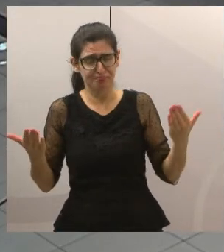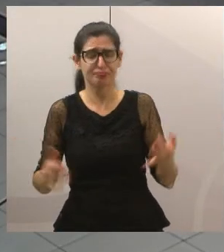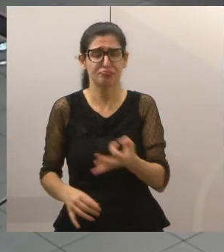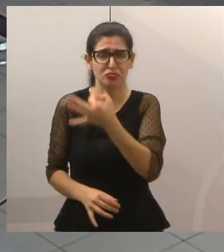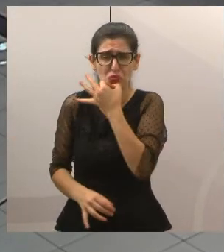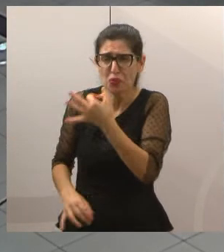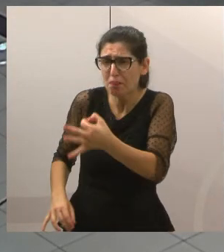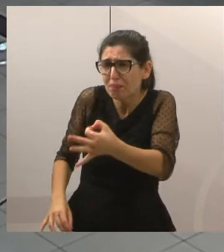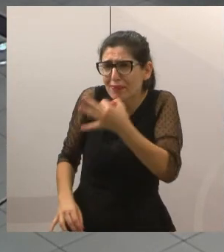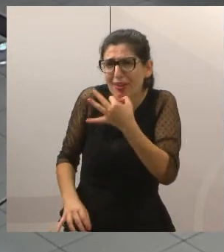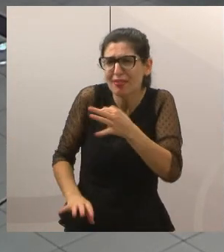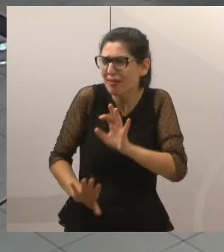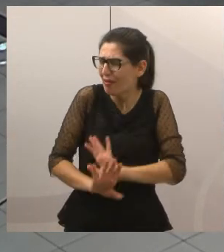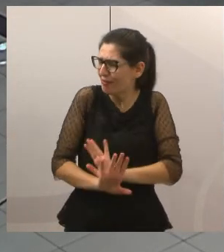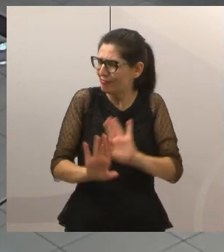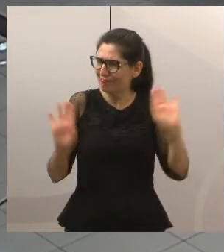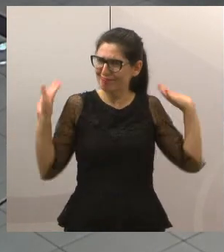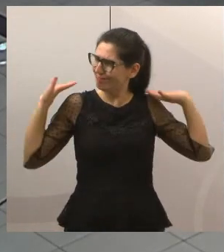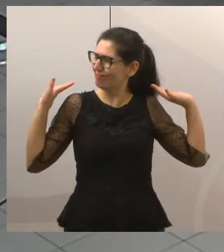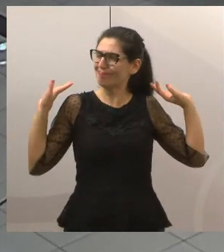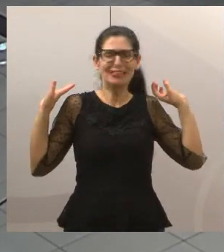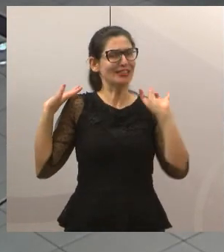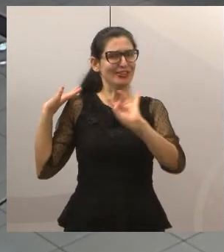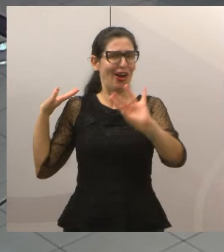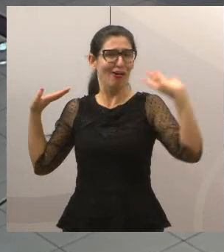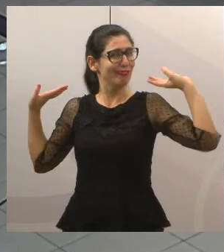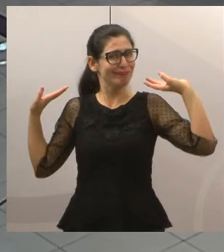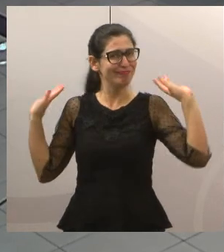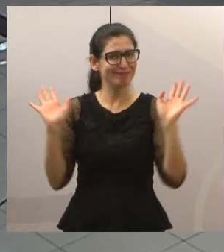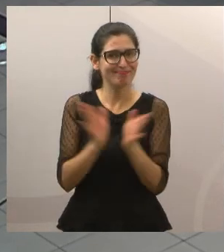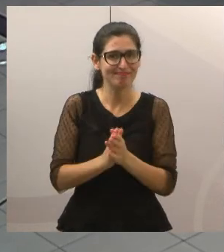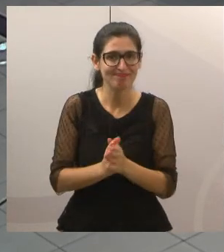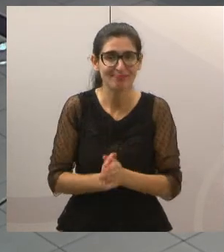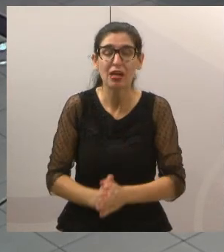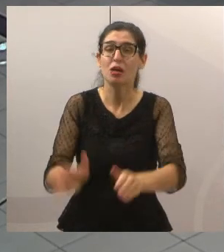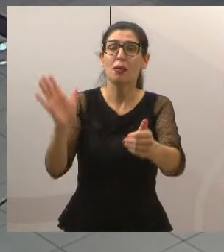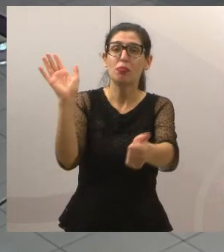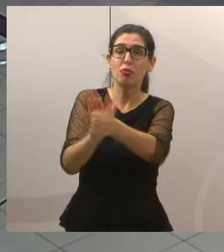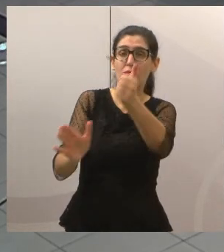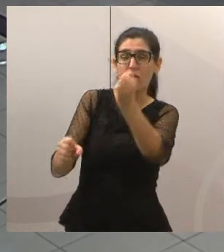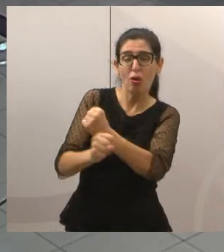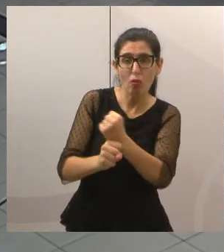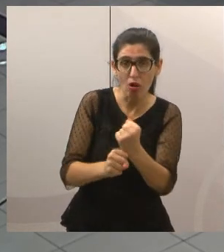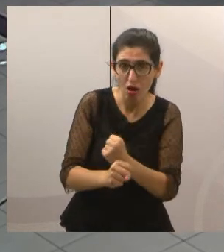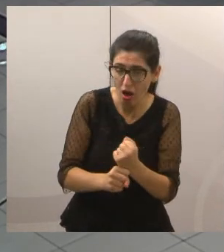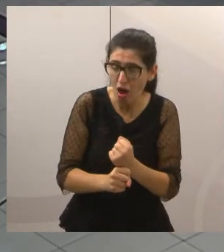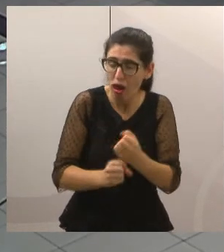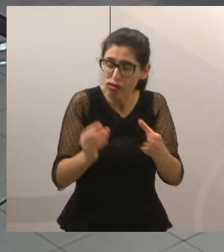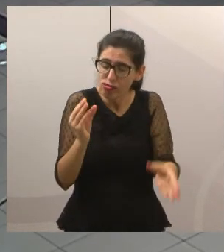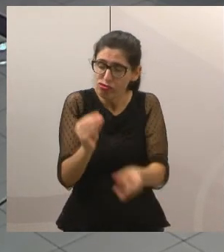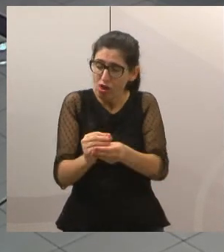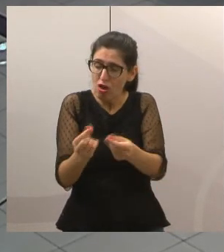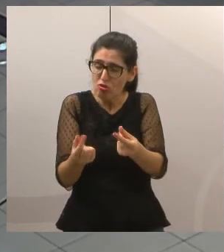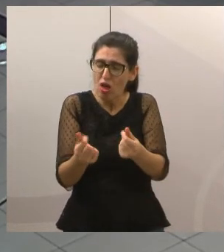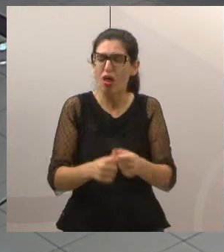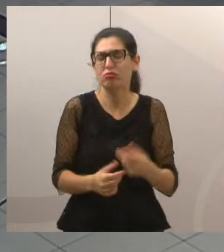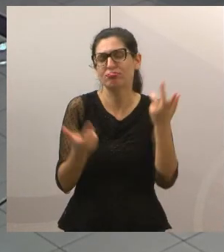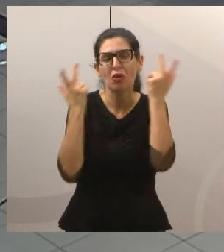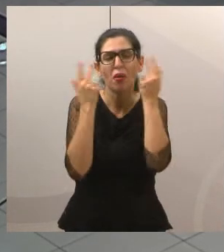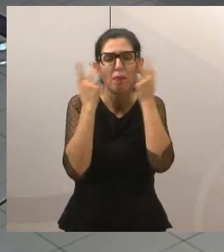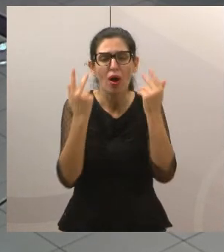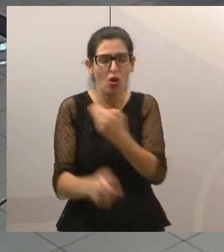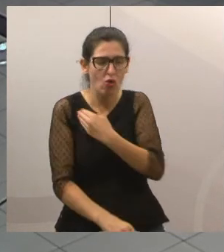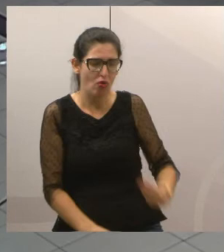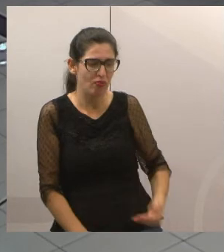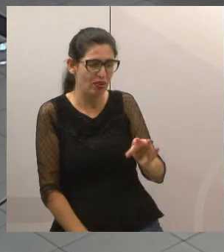só também fazendo uma meia-culpa, esse foi o primeiro ano de emendas impositivas, né? E é comum também dentro do governo federal as